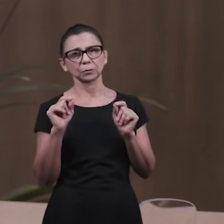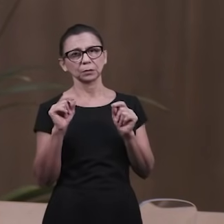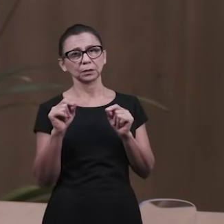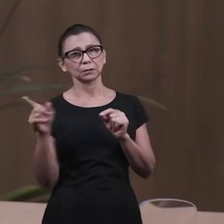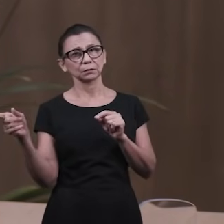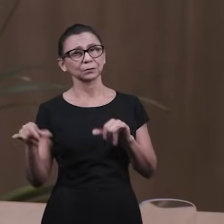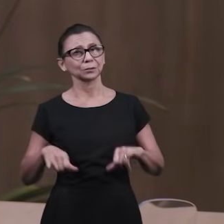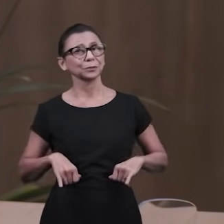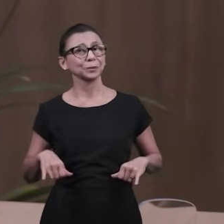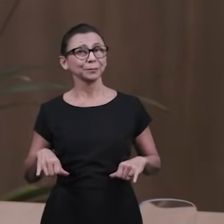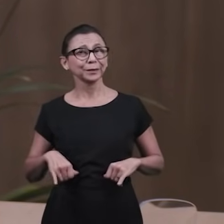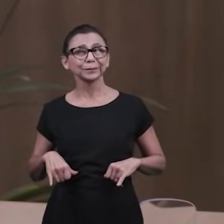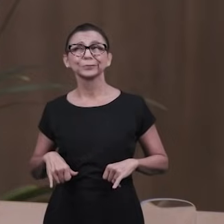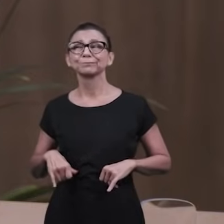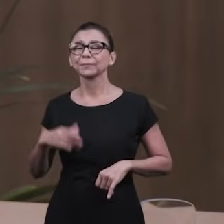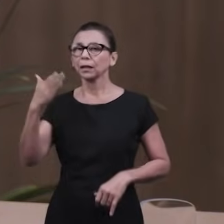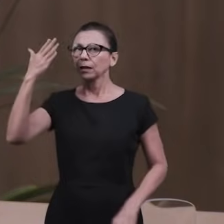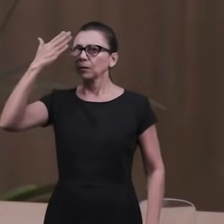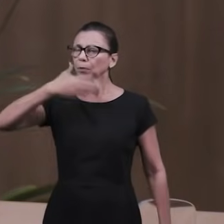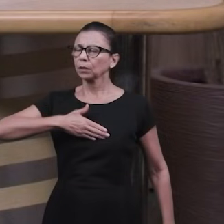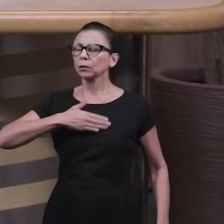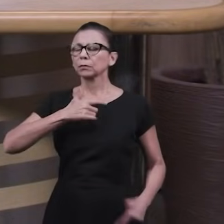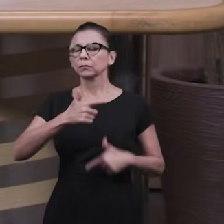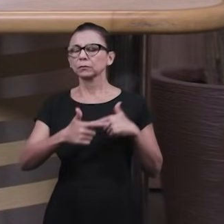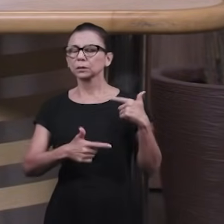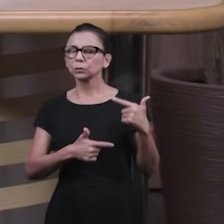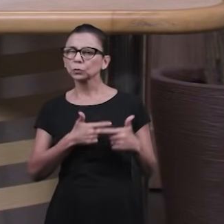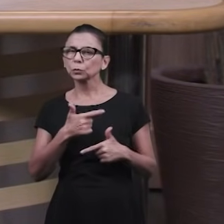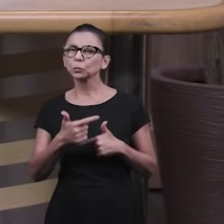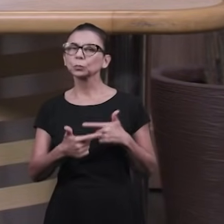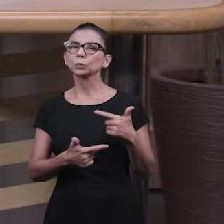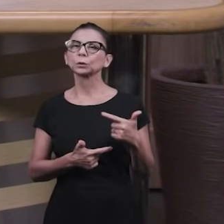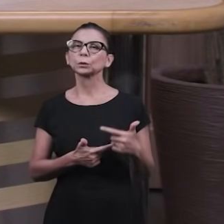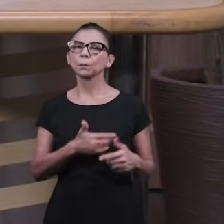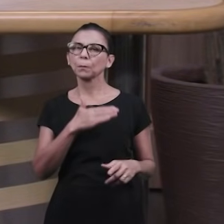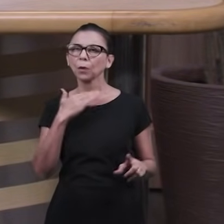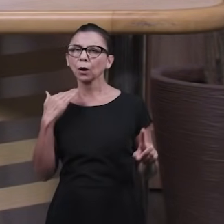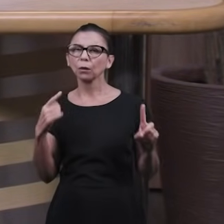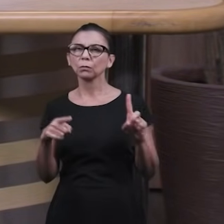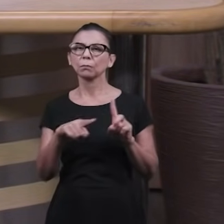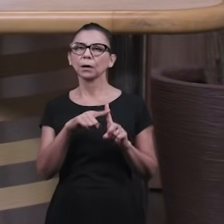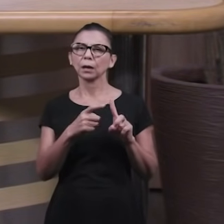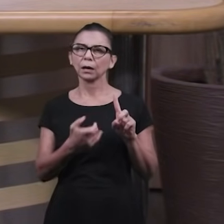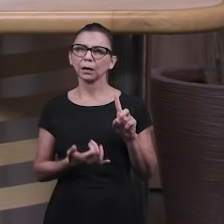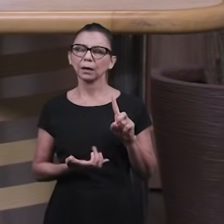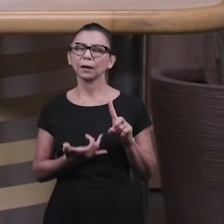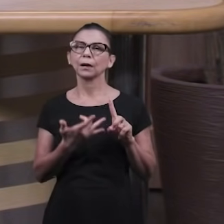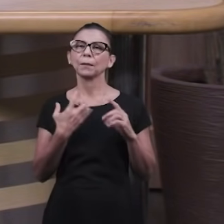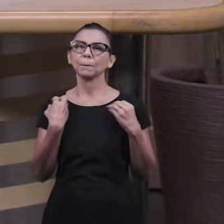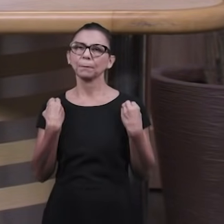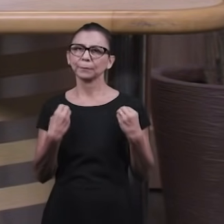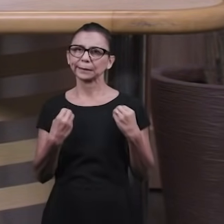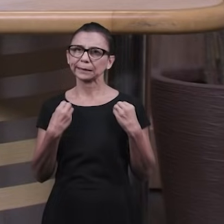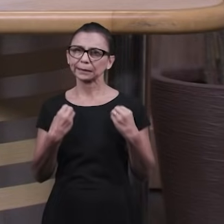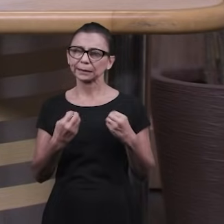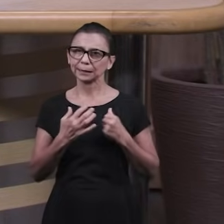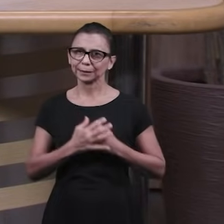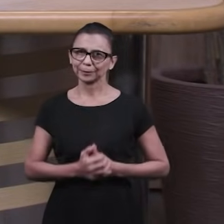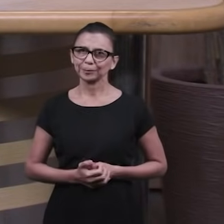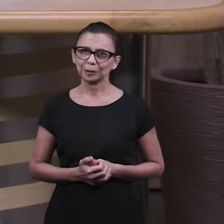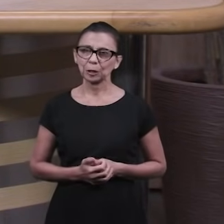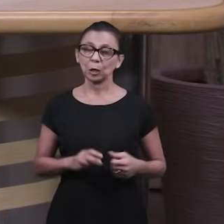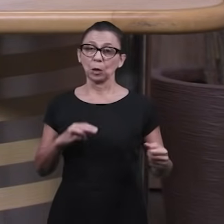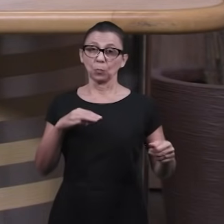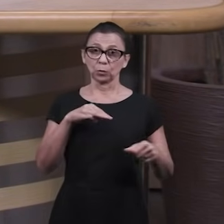o quê? Foi o sofrimento. Foi para as provas, as batalhas. Foi para dar condição ao ministério de